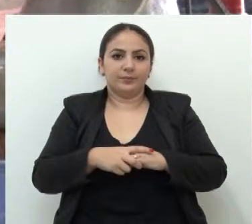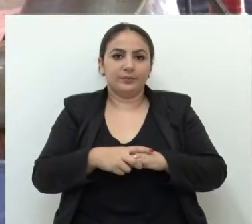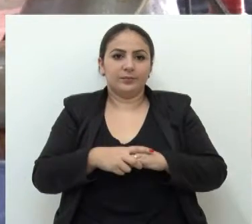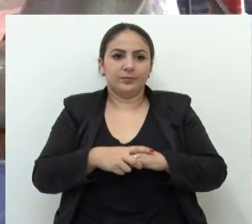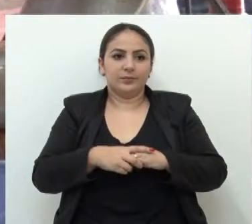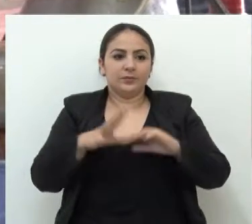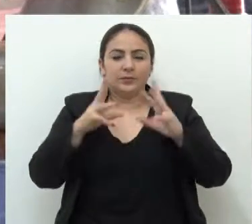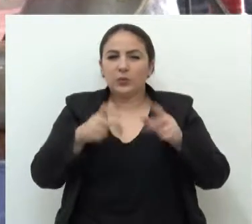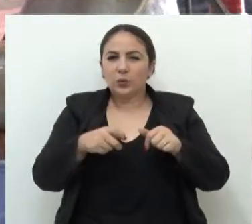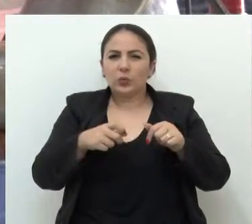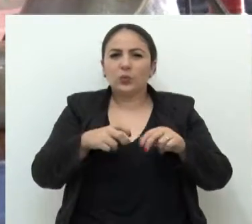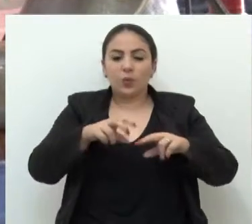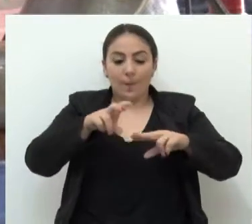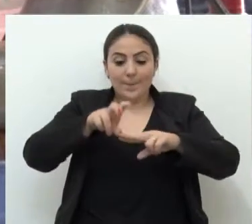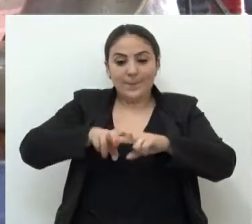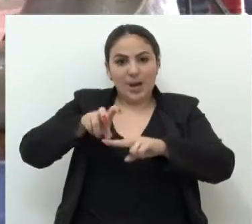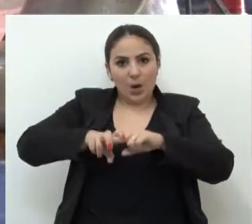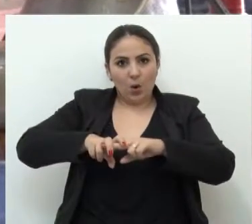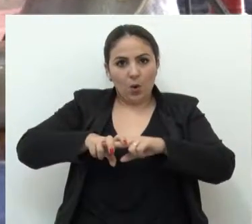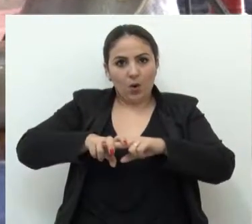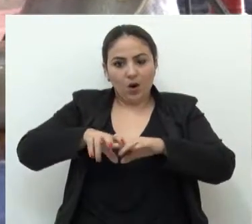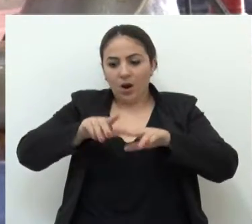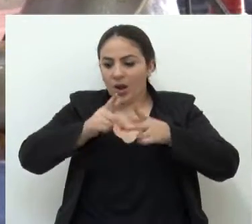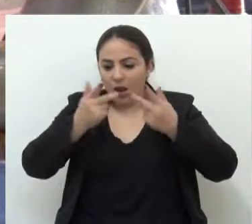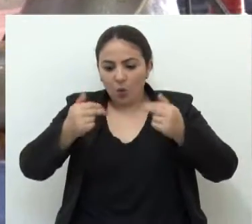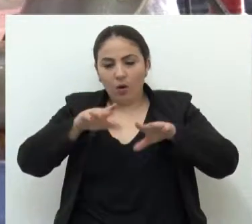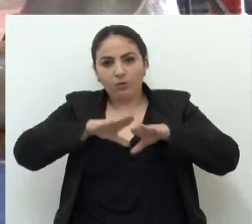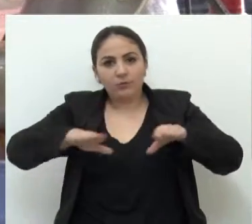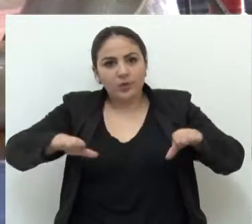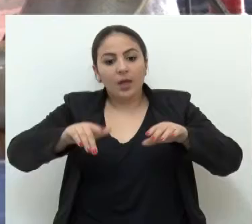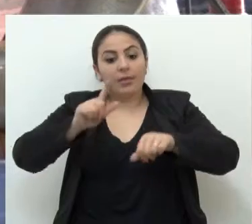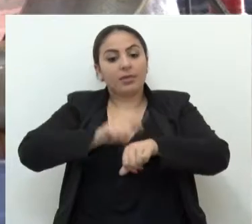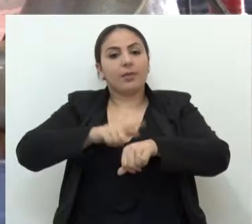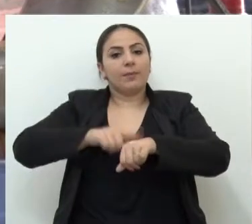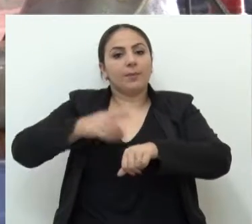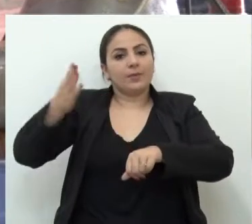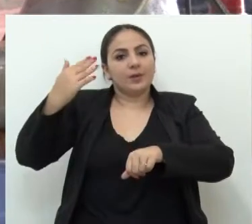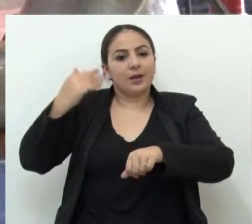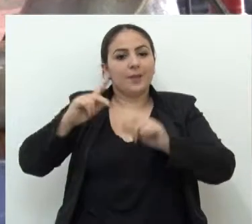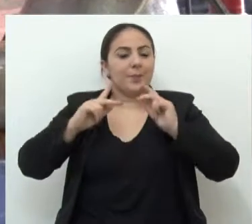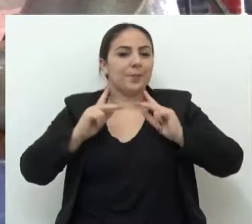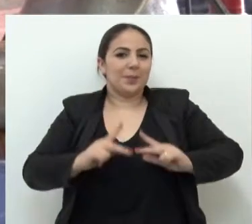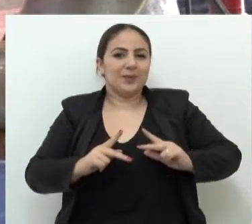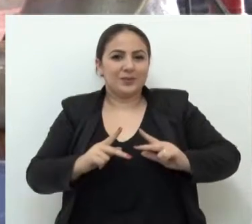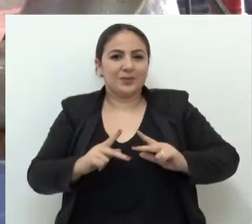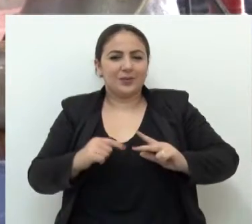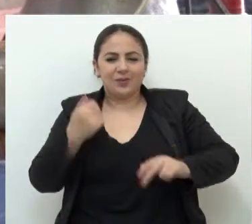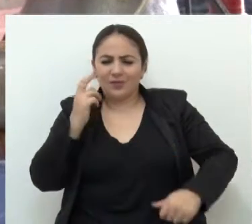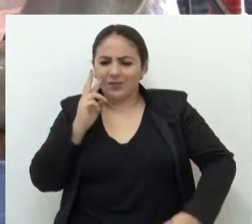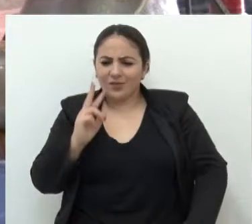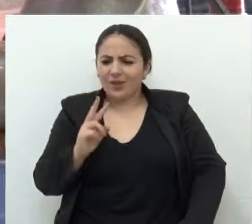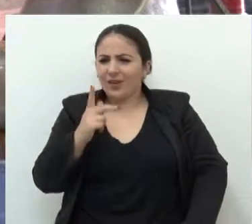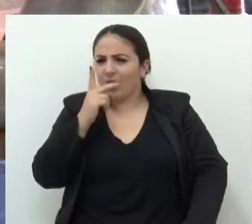época, né? E os bancos também de época, e que esses carros